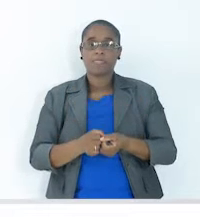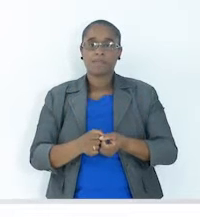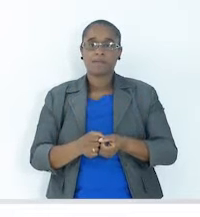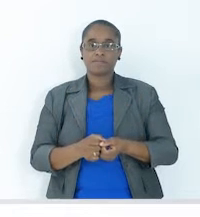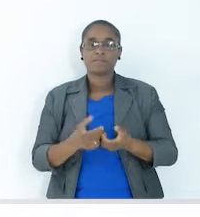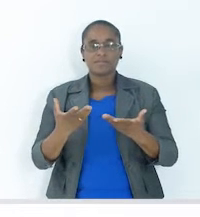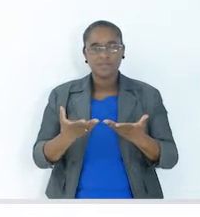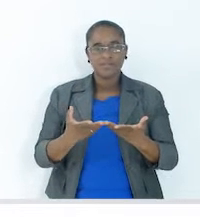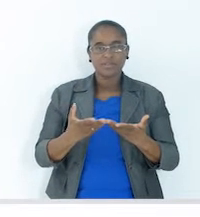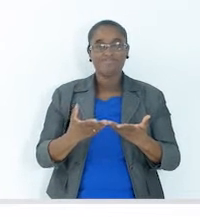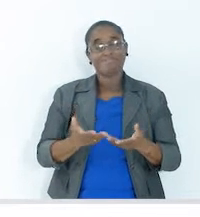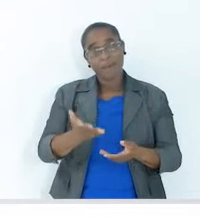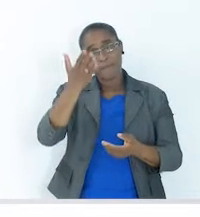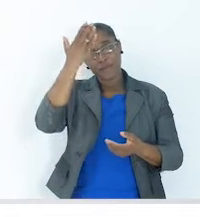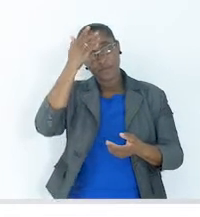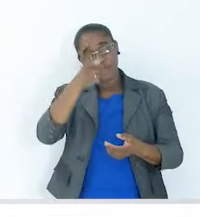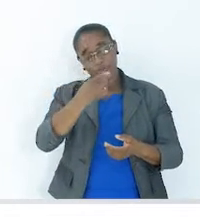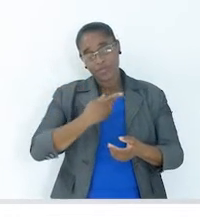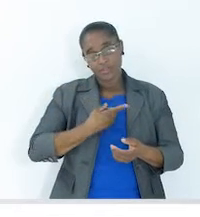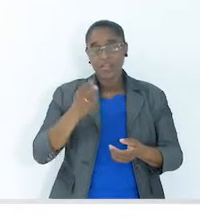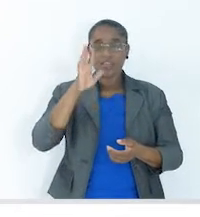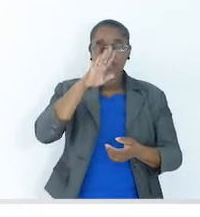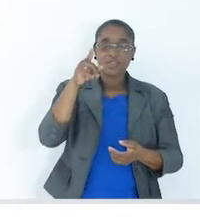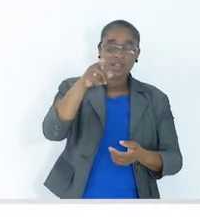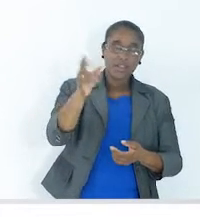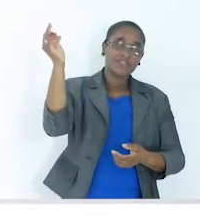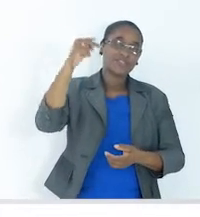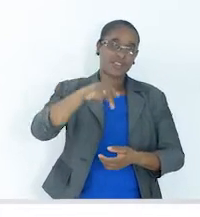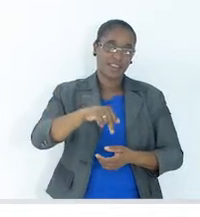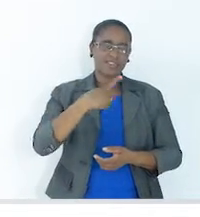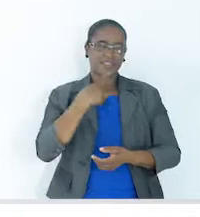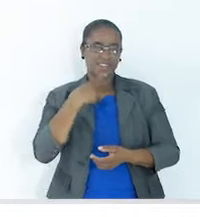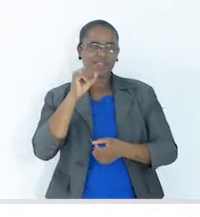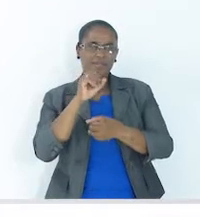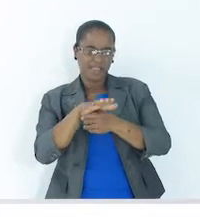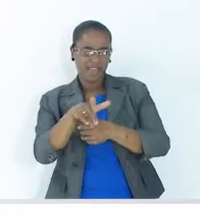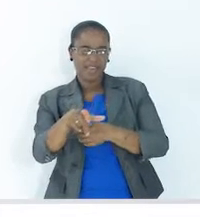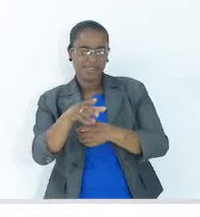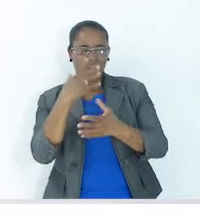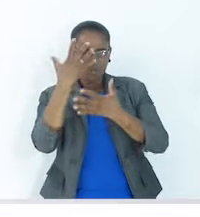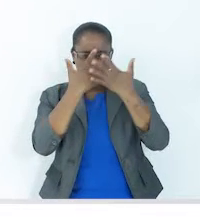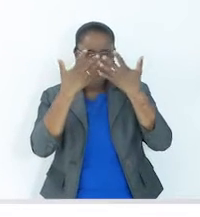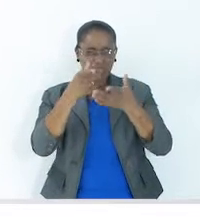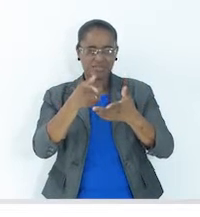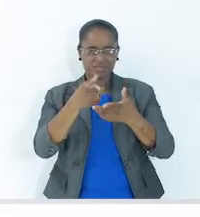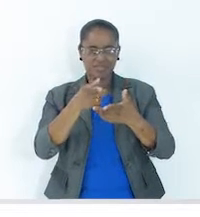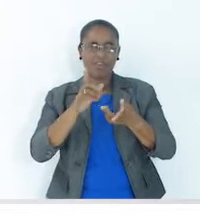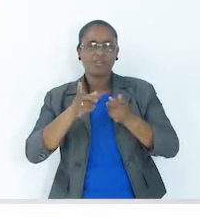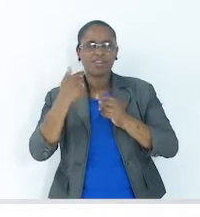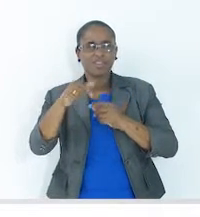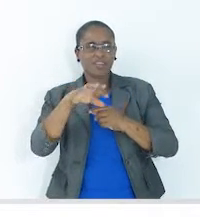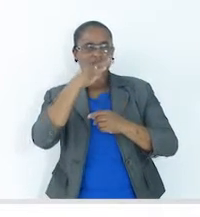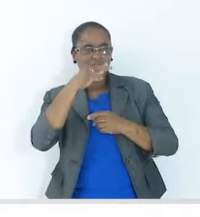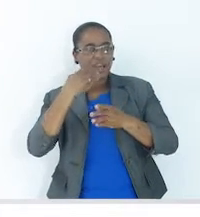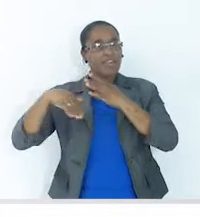Abençoado sejas se lá chegares. Entendeste a mensagem? Um bocado confuso, não é assim? Pois é, o que é que já tínhamos dito lá atrás?